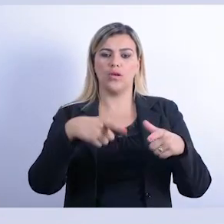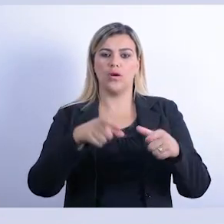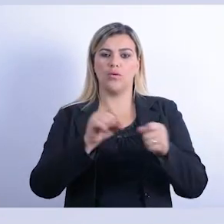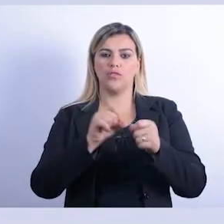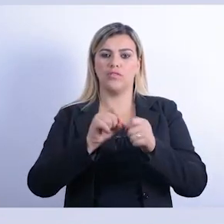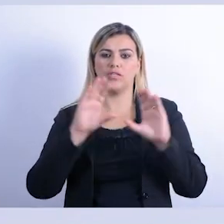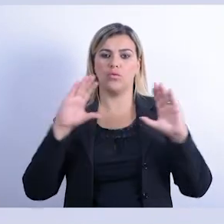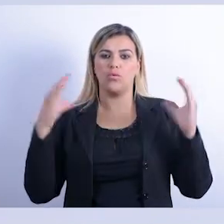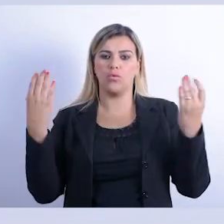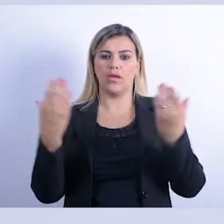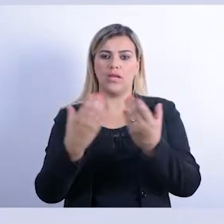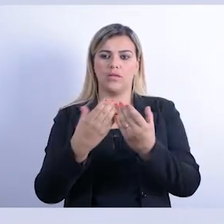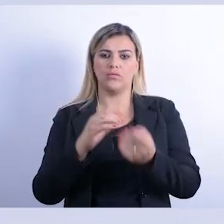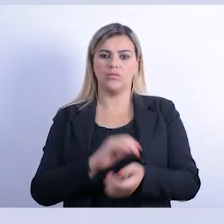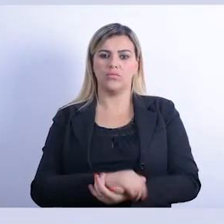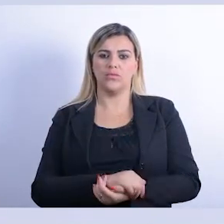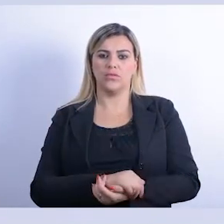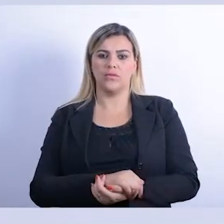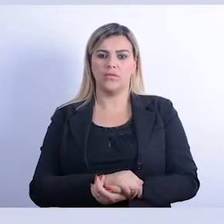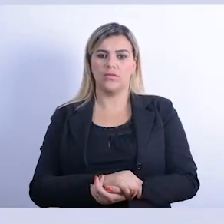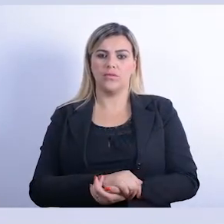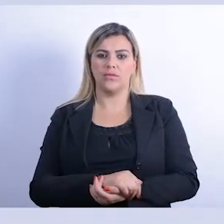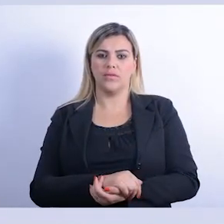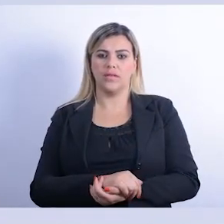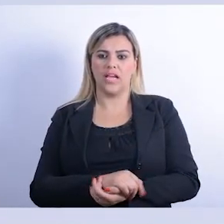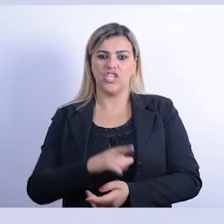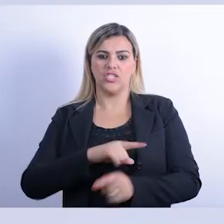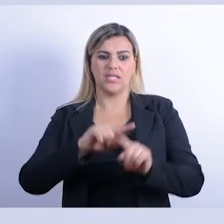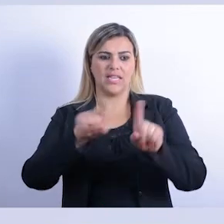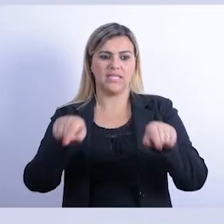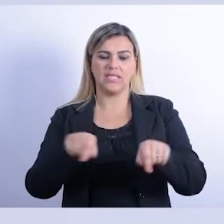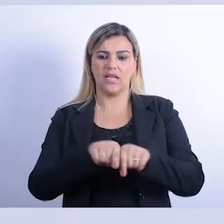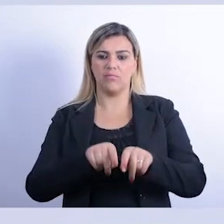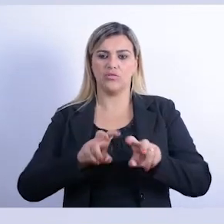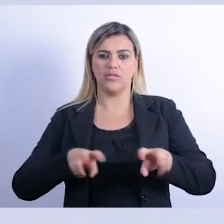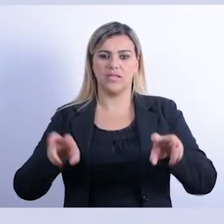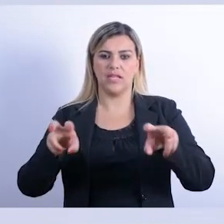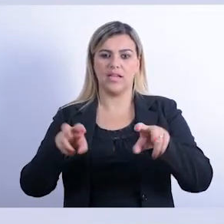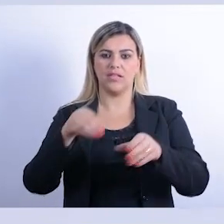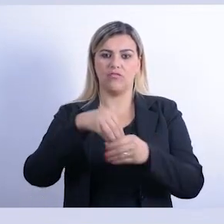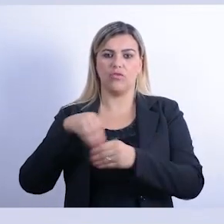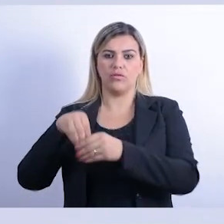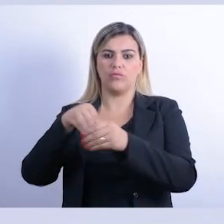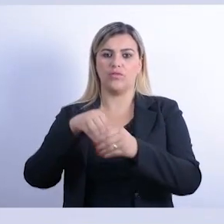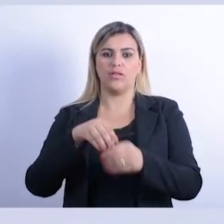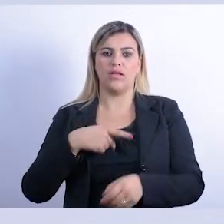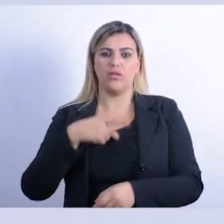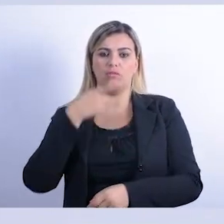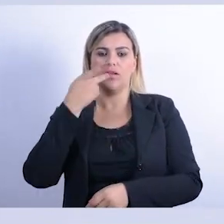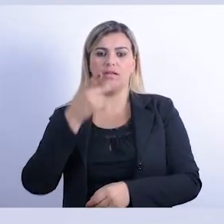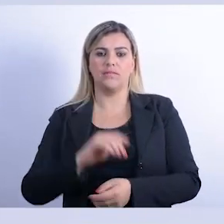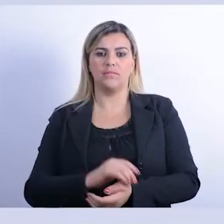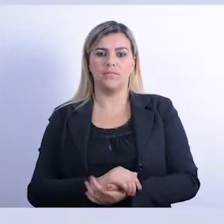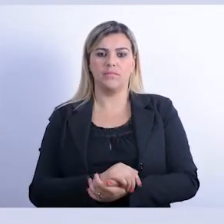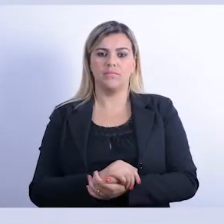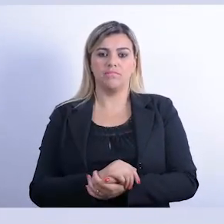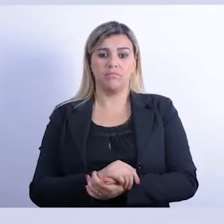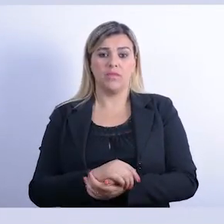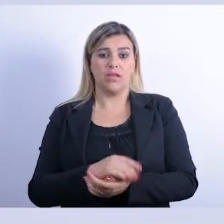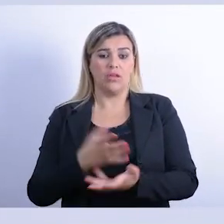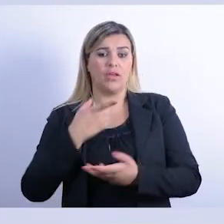para o Congresso Brasileiro de Fisioterapia. Aí eu entrei na sala, tinha um monte de gente, cada um querendo levar para um lugar. Eu levantei e